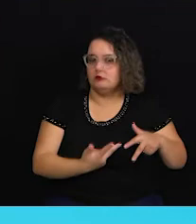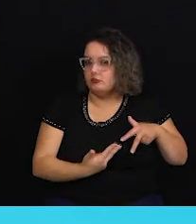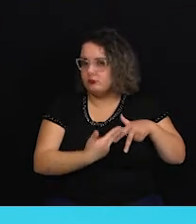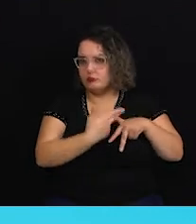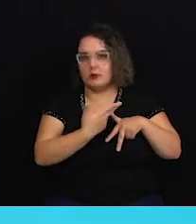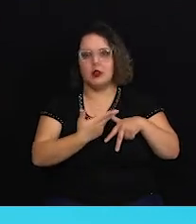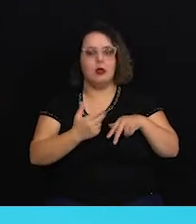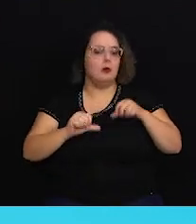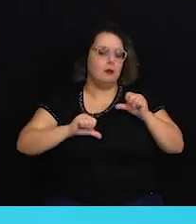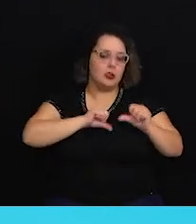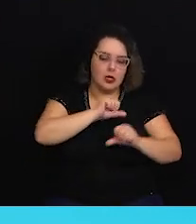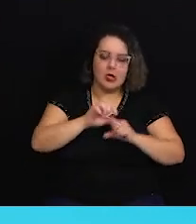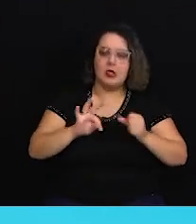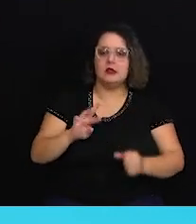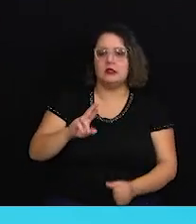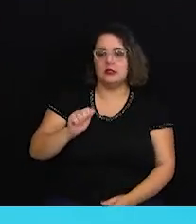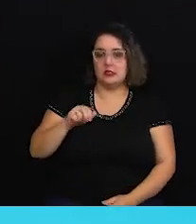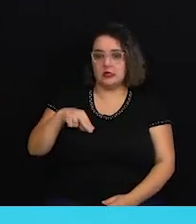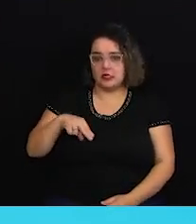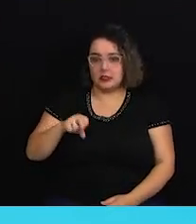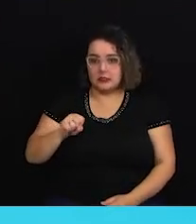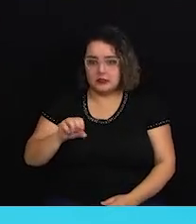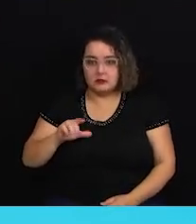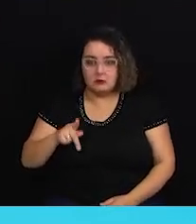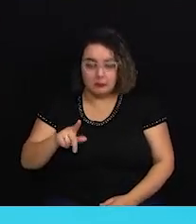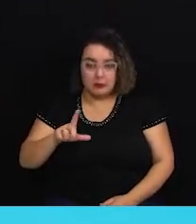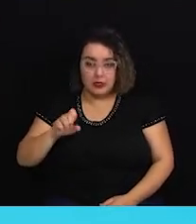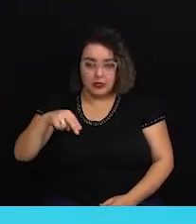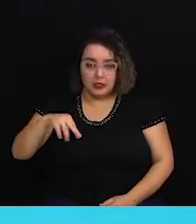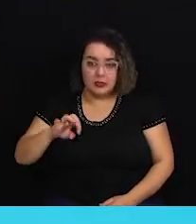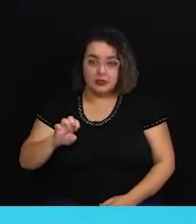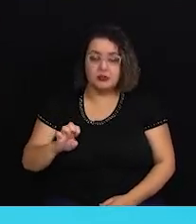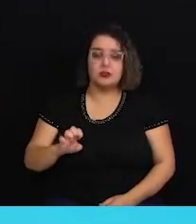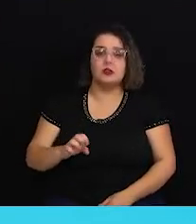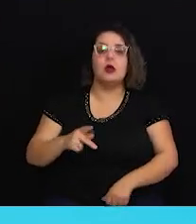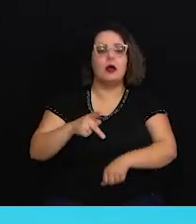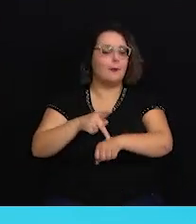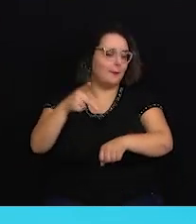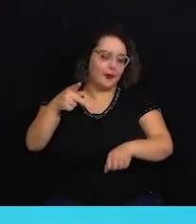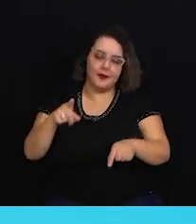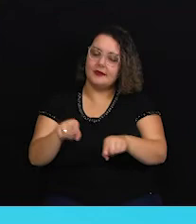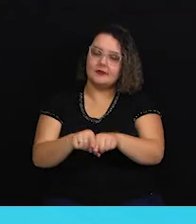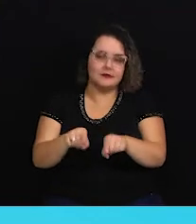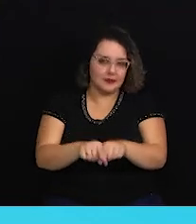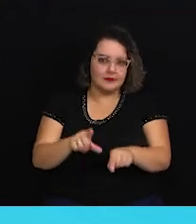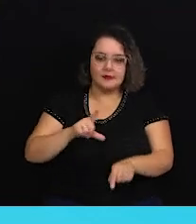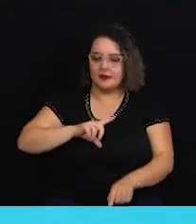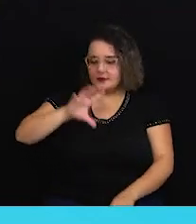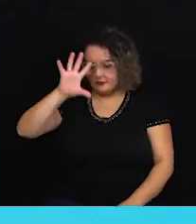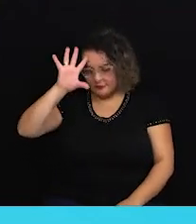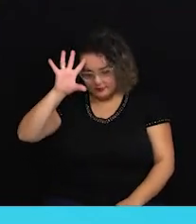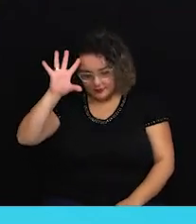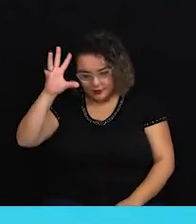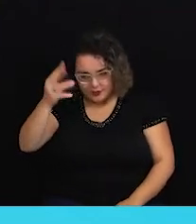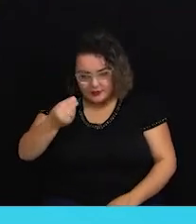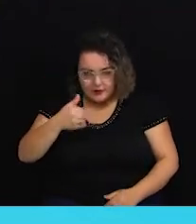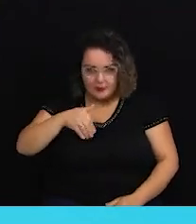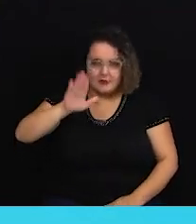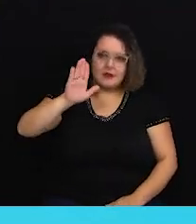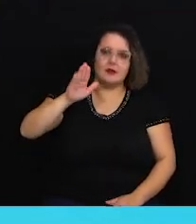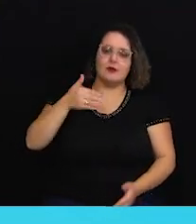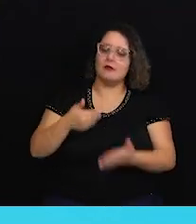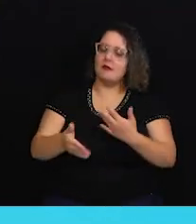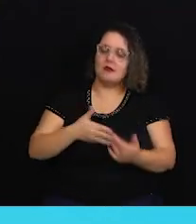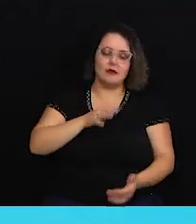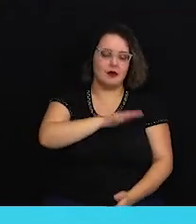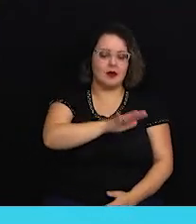anestesia para transplante, aí tem as pós-graduações também para sempre estar estimulando e atualizando o conhecimento. Então, hoje, como em qualquer